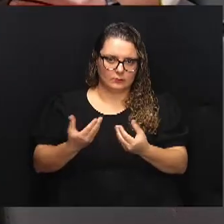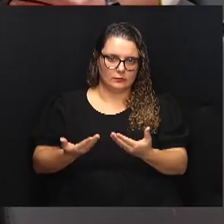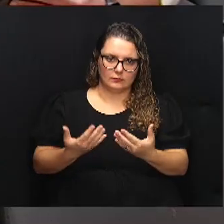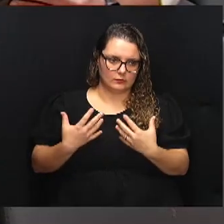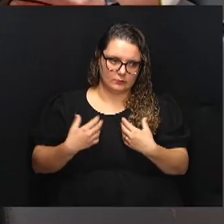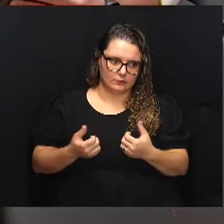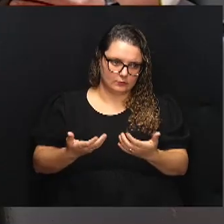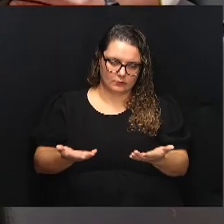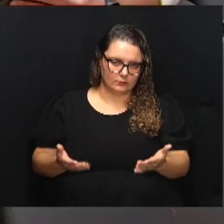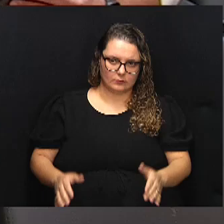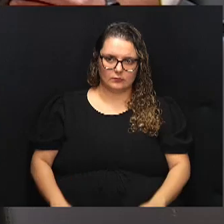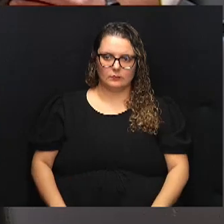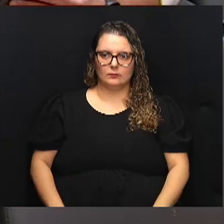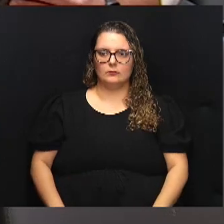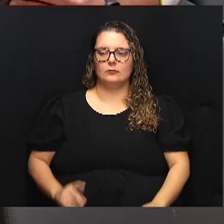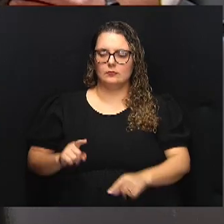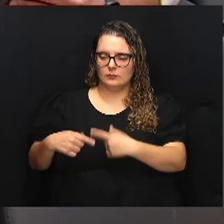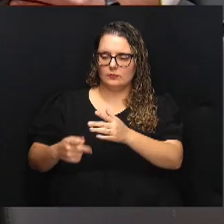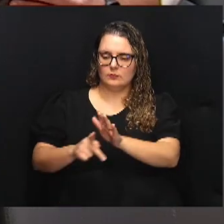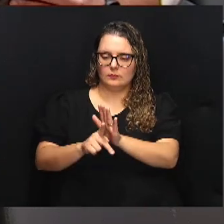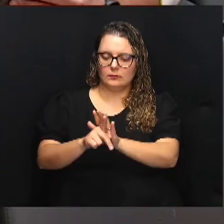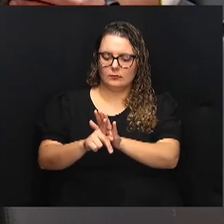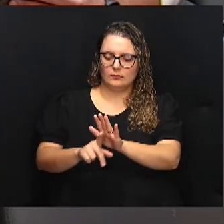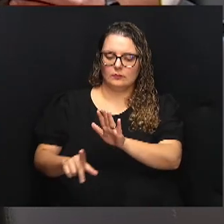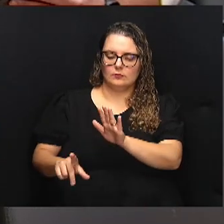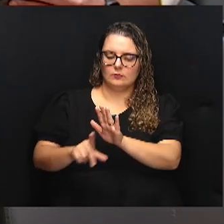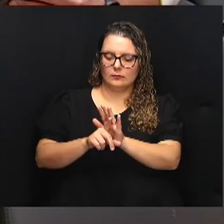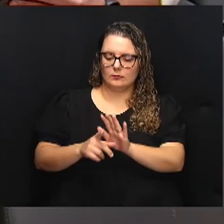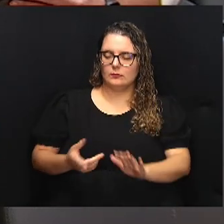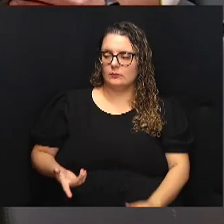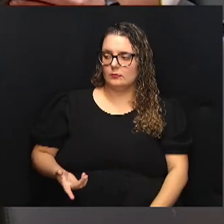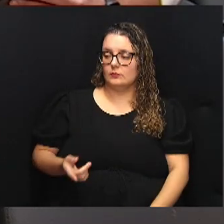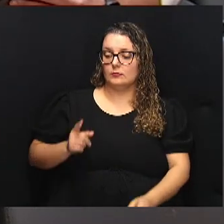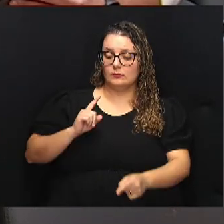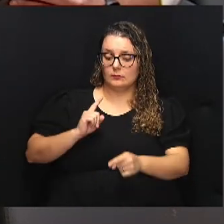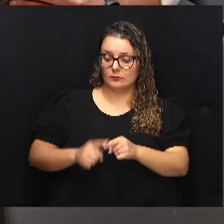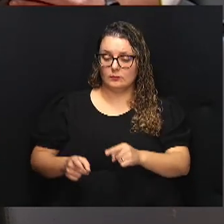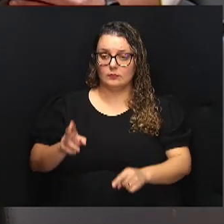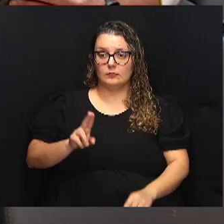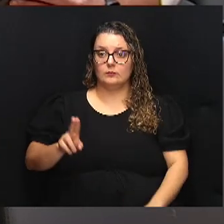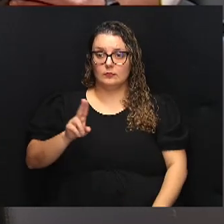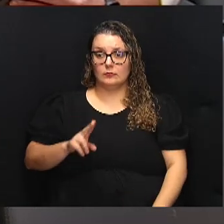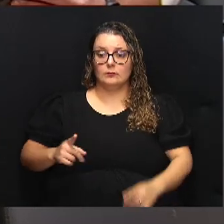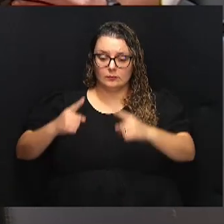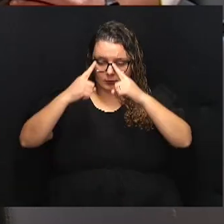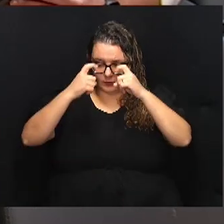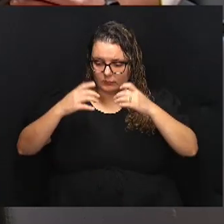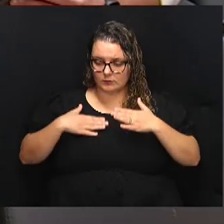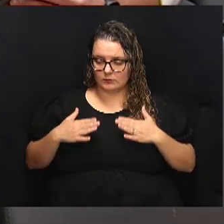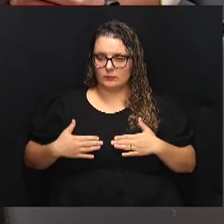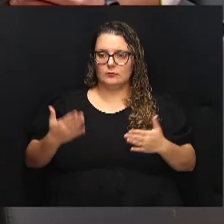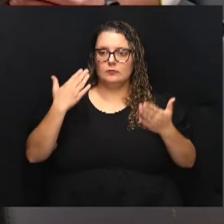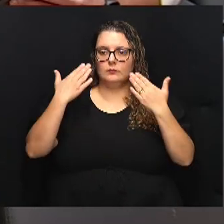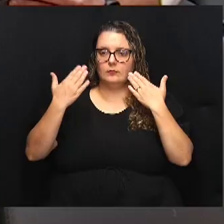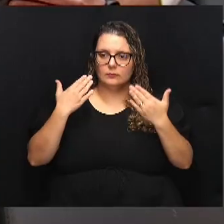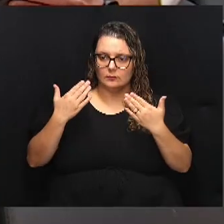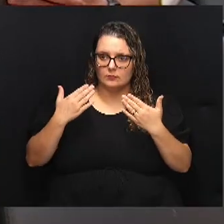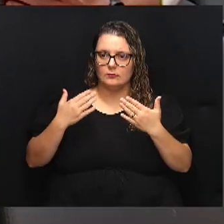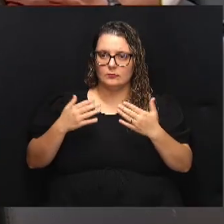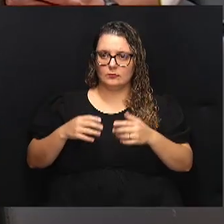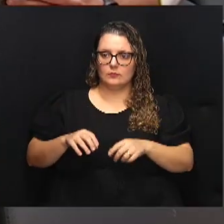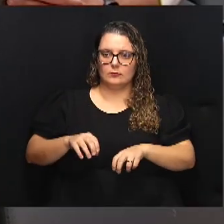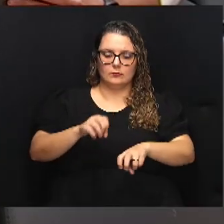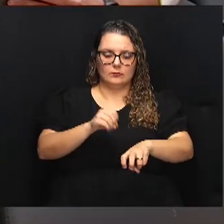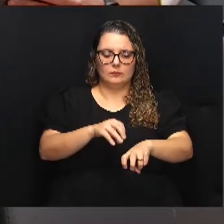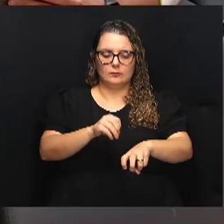dessa. Temos um outro projeto aqui, vereador, que dispõe sobre a proibição do uso de violência física e psicológica no adestramento de